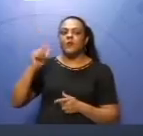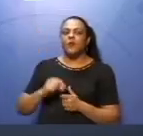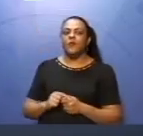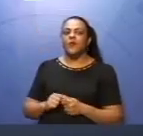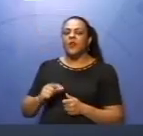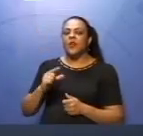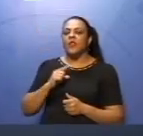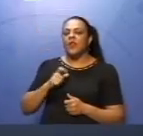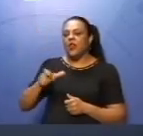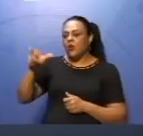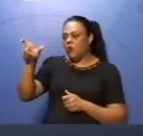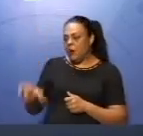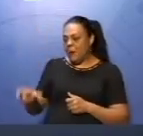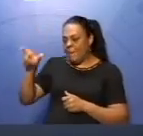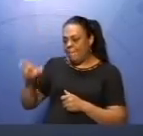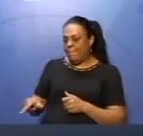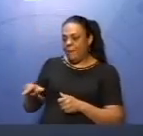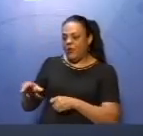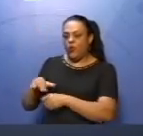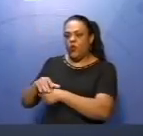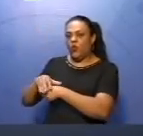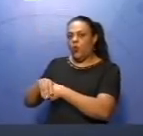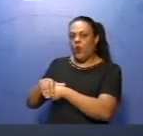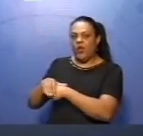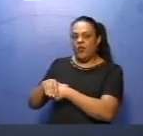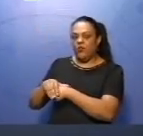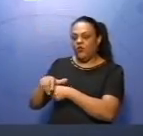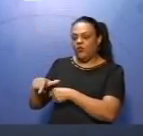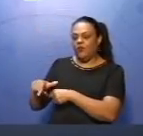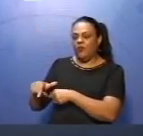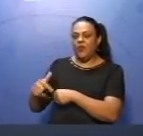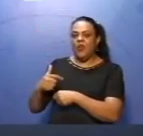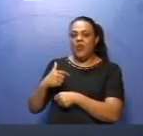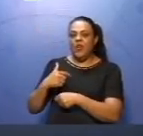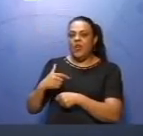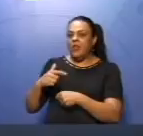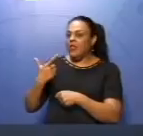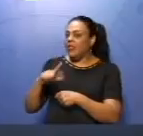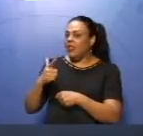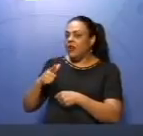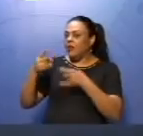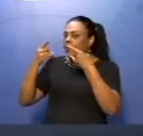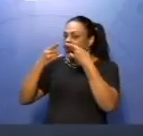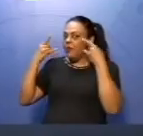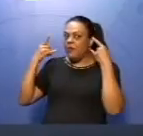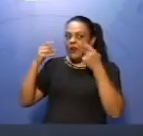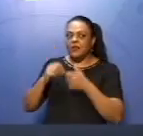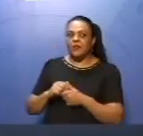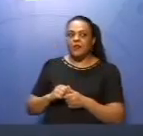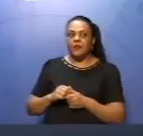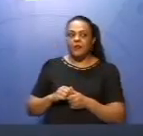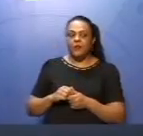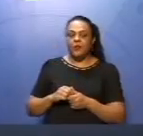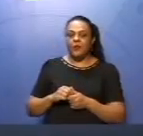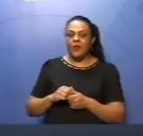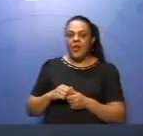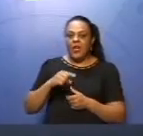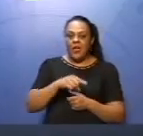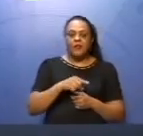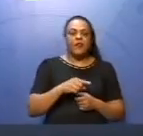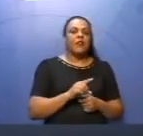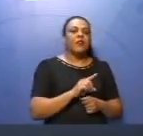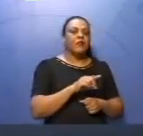uma pessoa infectada sem a máscara e uma pessoa sem o vírus com a máscara, a probabilidade dessa